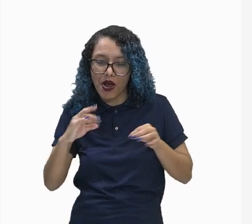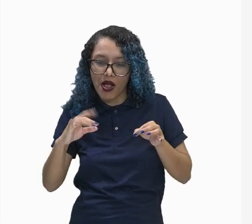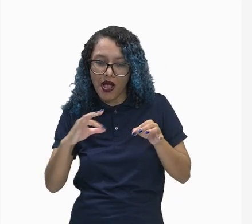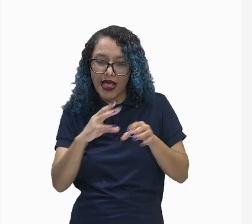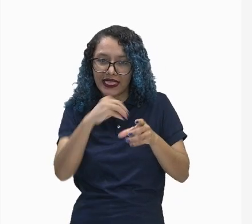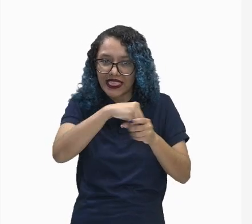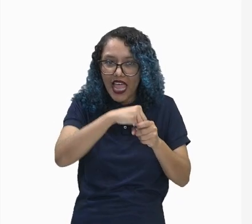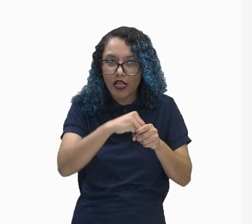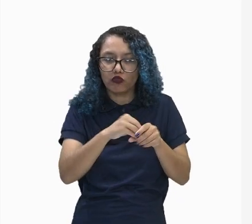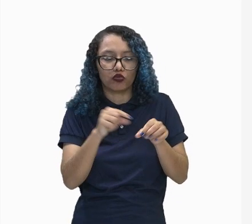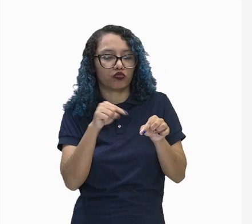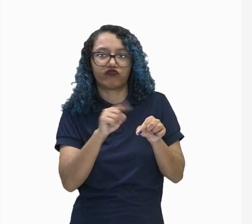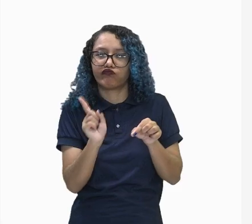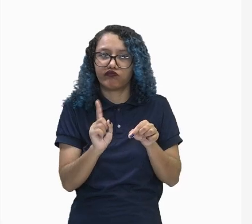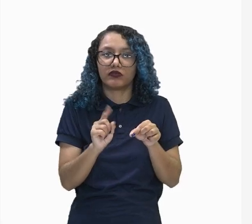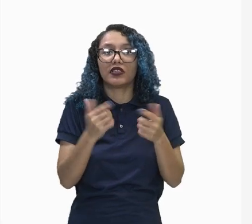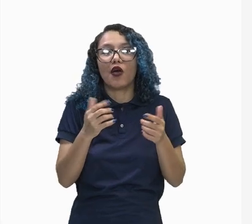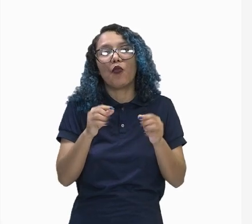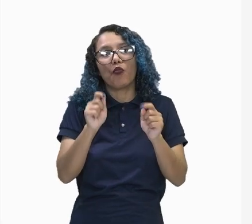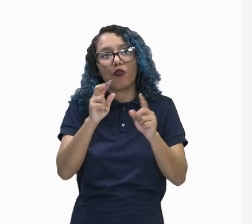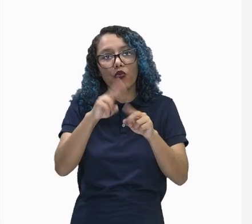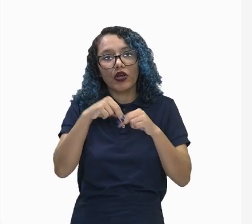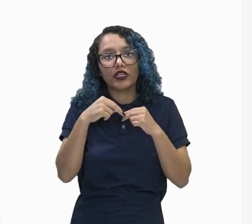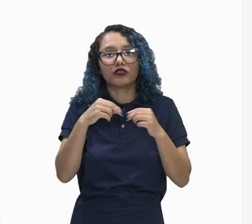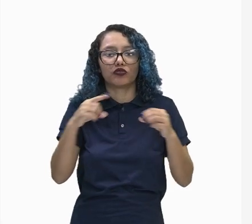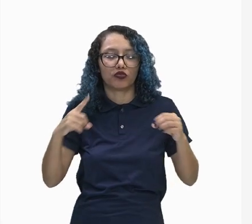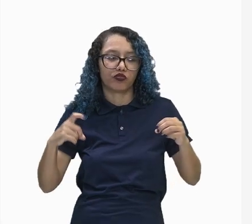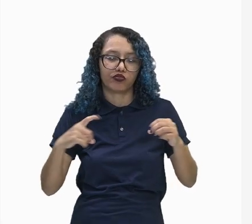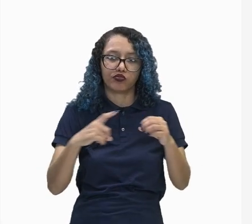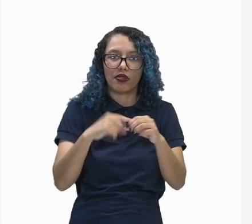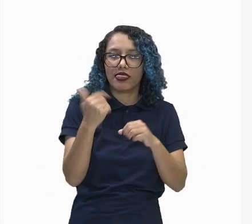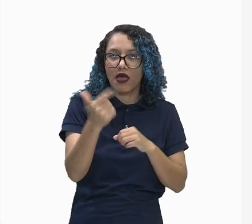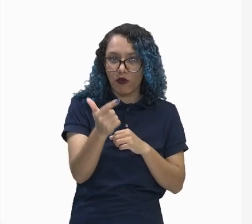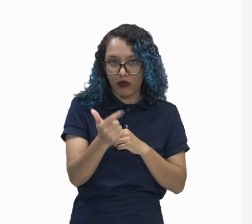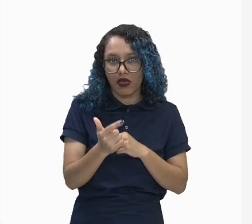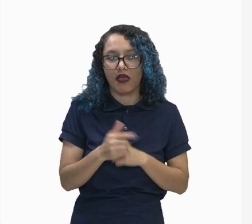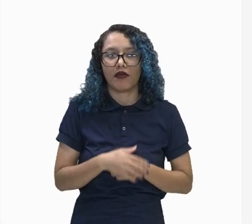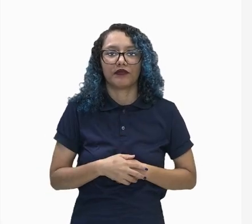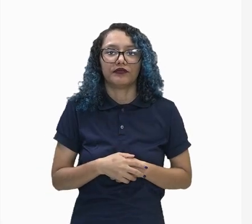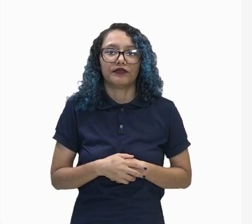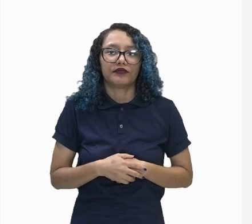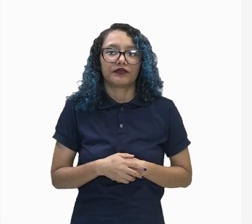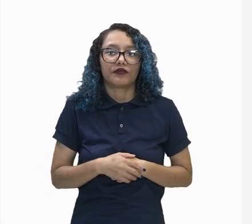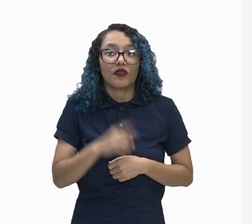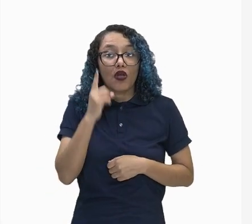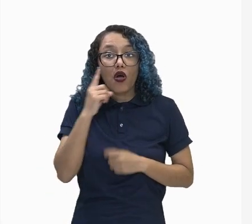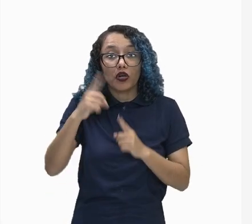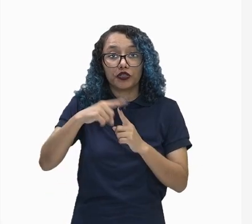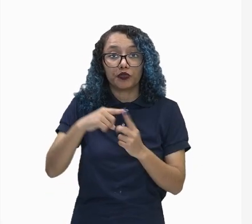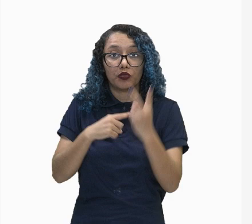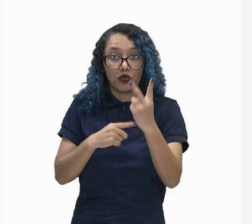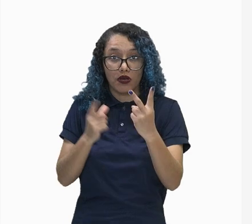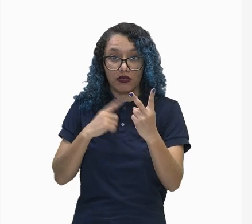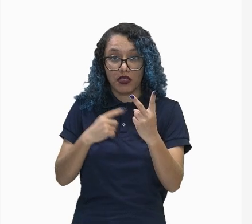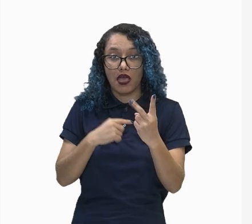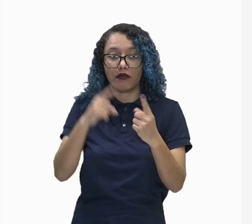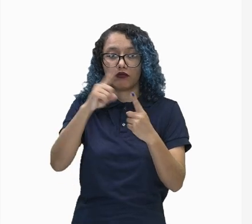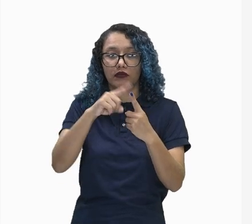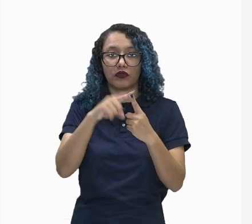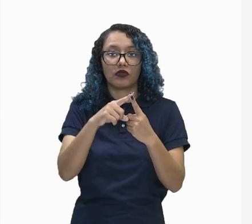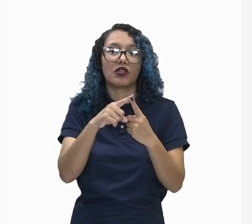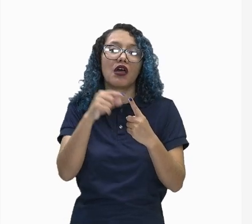feminino, a fecundação não ocorre. Então, você está vendo aí na imagem 2 tipos de preservativos. O masculino, que é